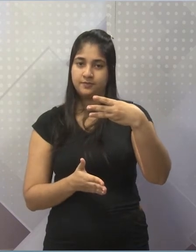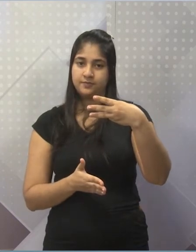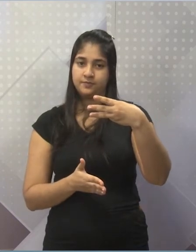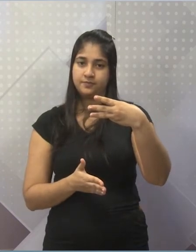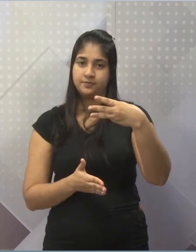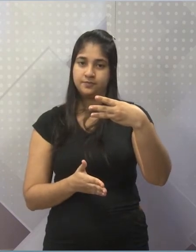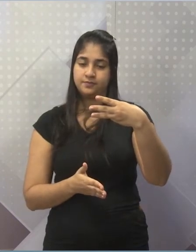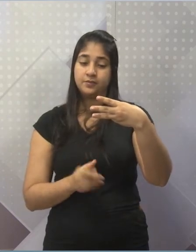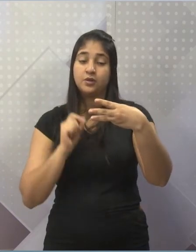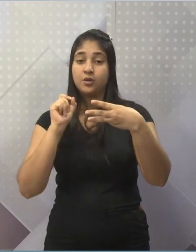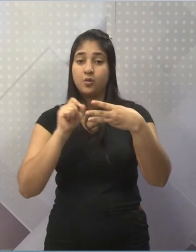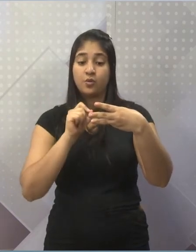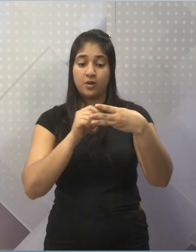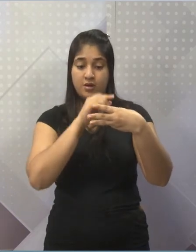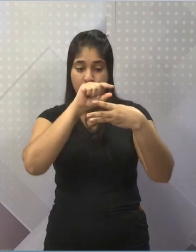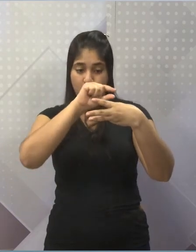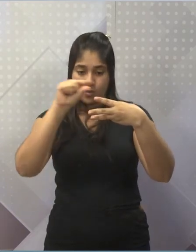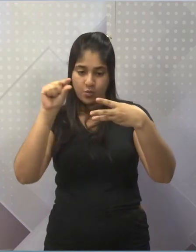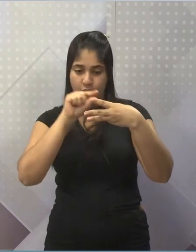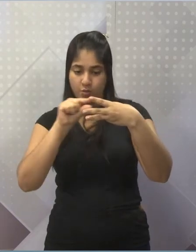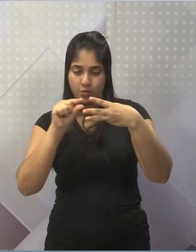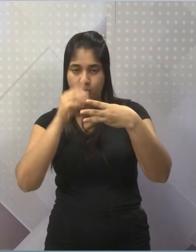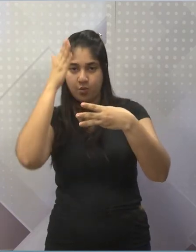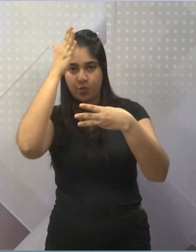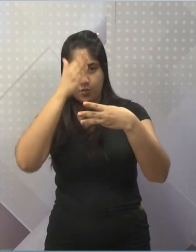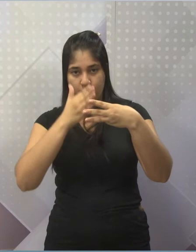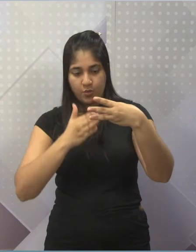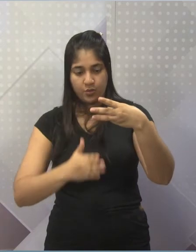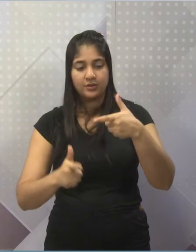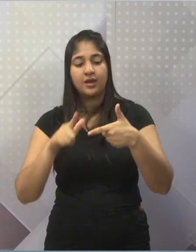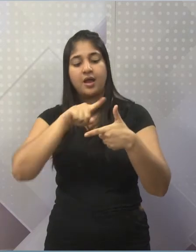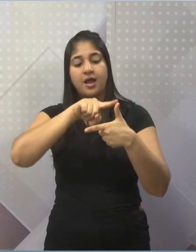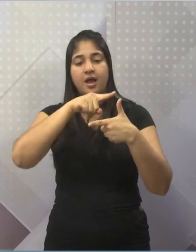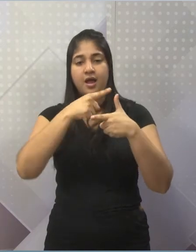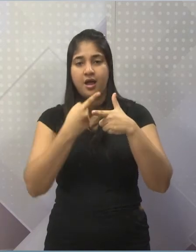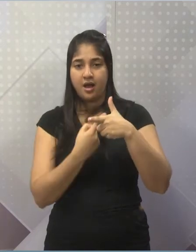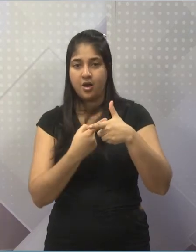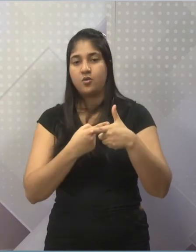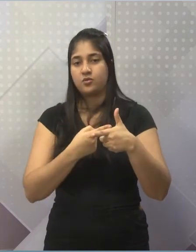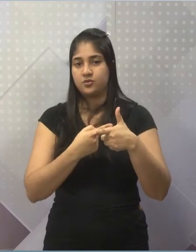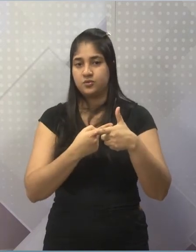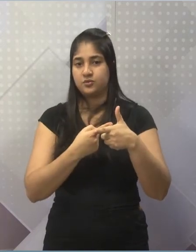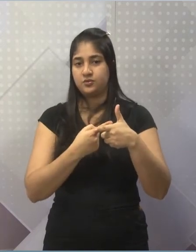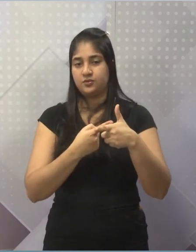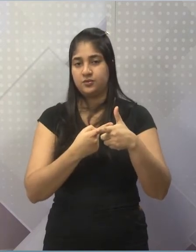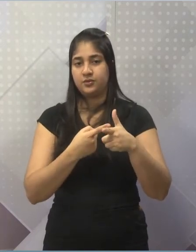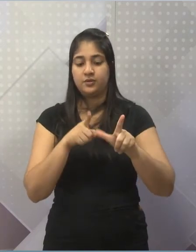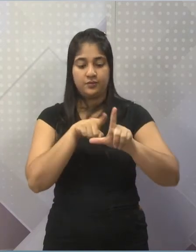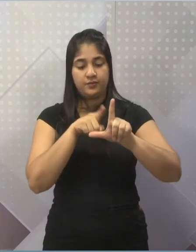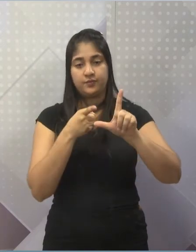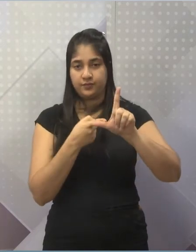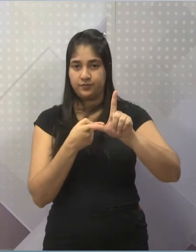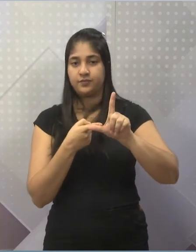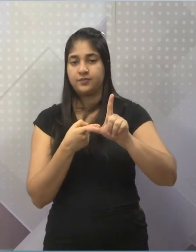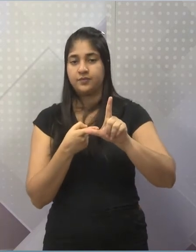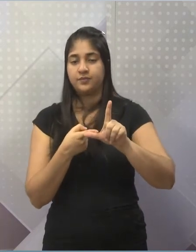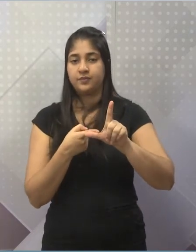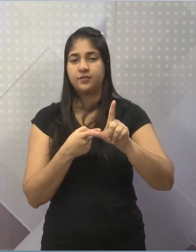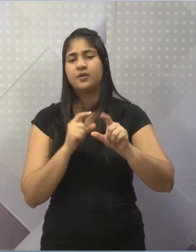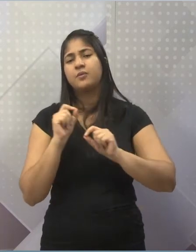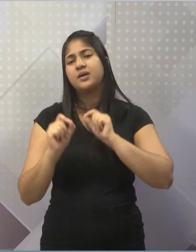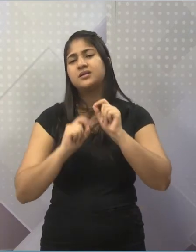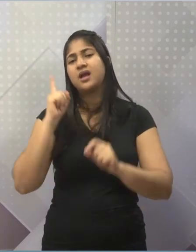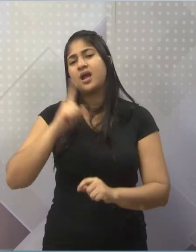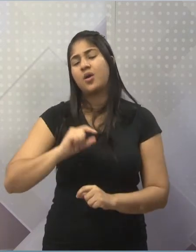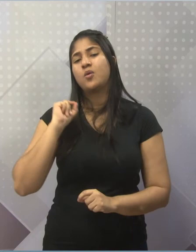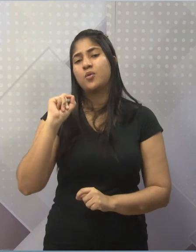esse meu feixe cortado por uma transversal me dá ângulos correspondentes. Ângulos correspondentes? O que